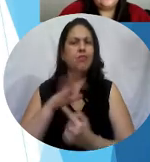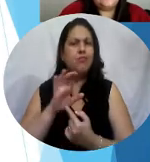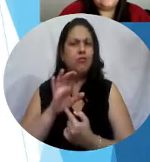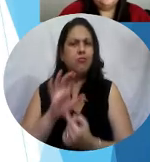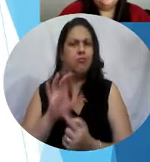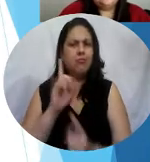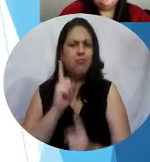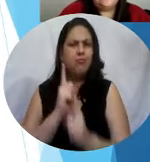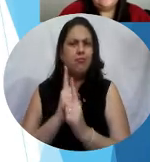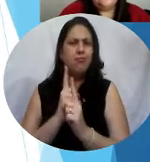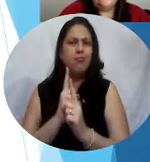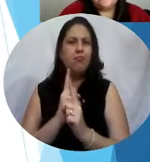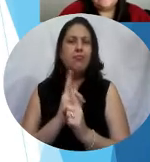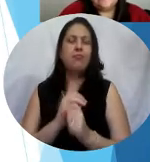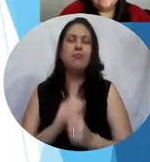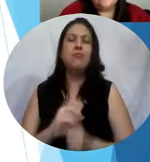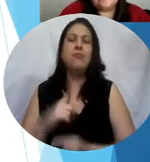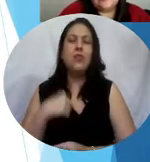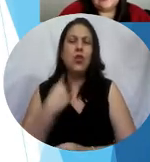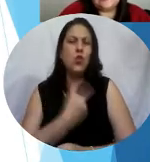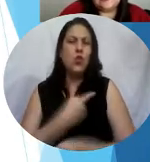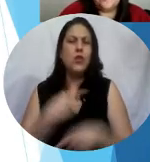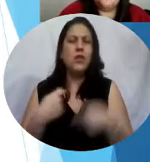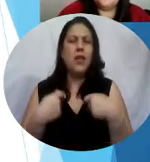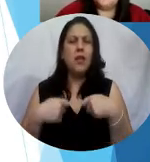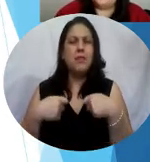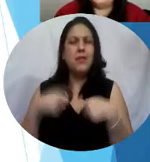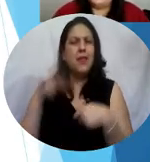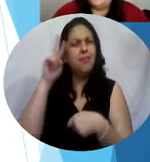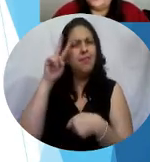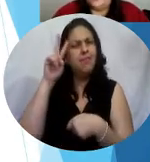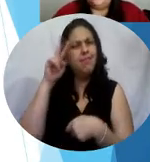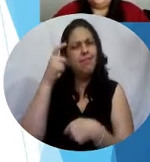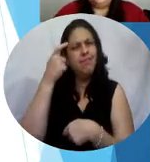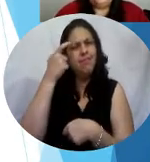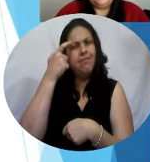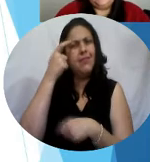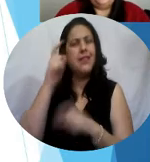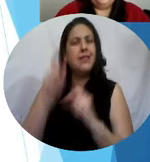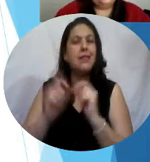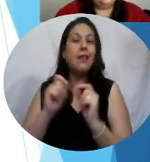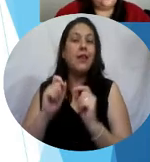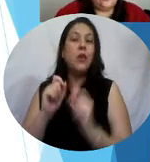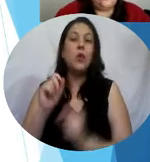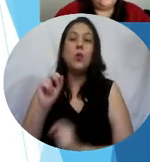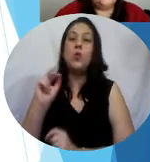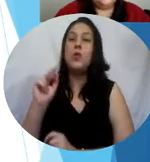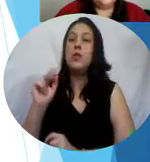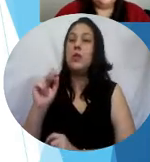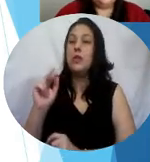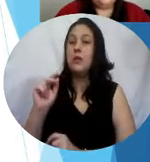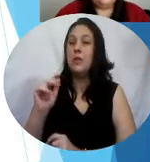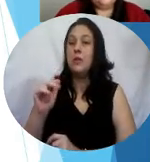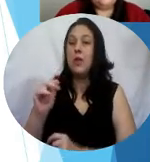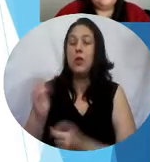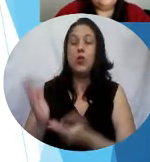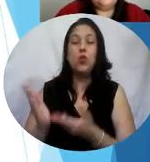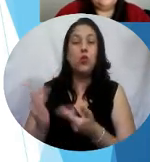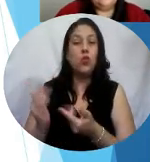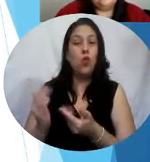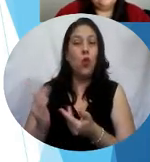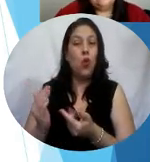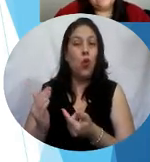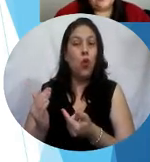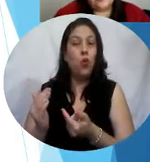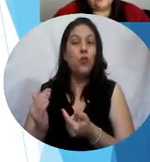diagnóstica, nós também devemos levar em consideração os irmãos mais novos